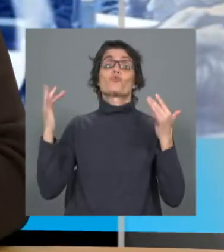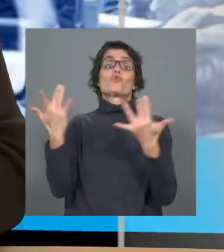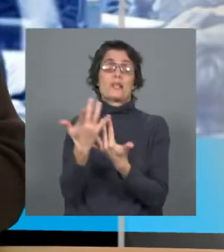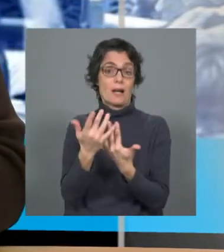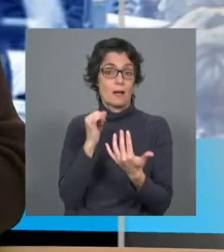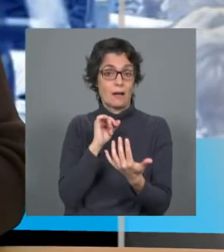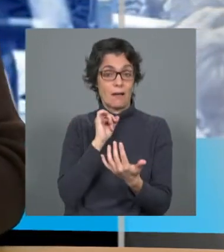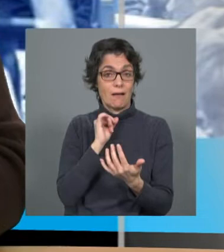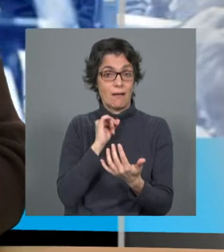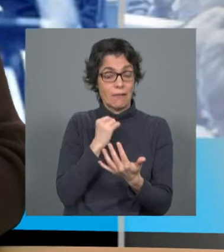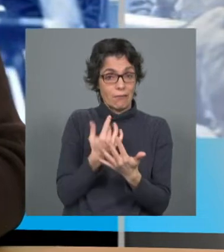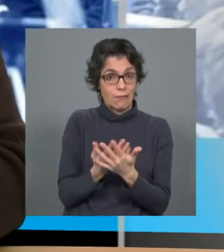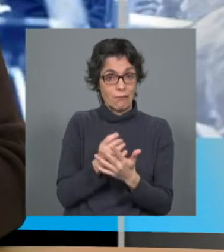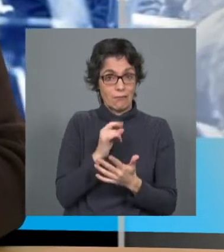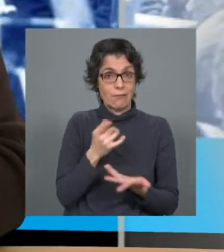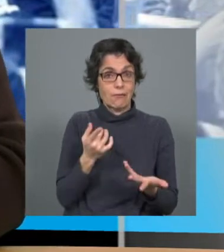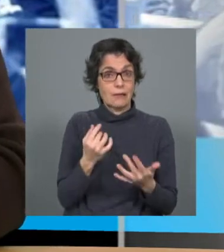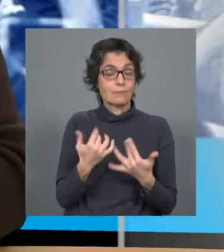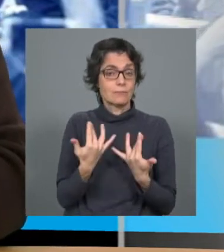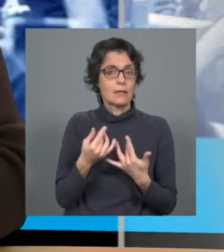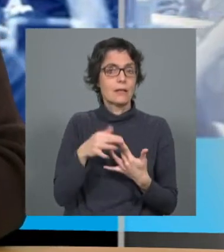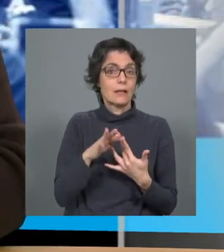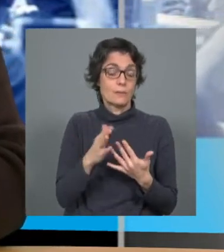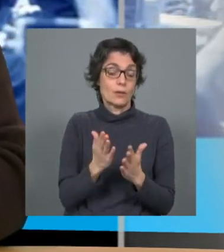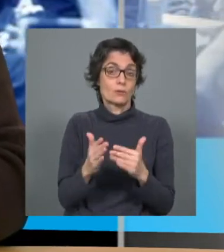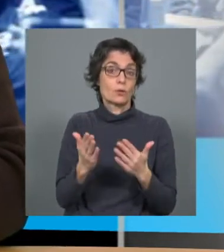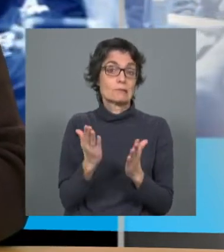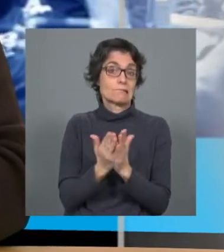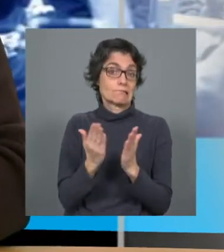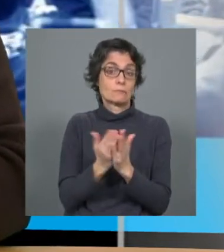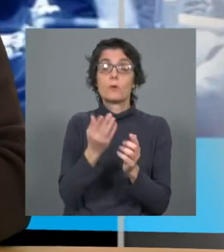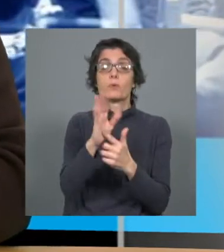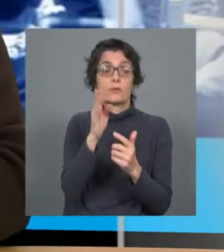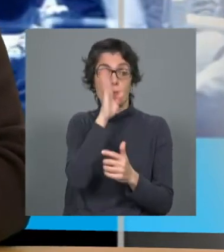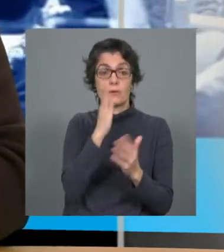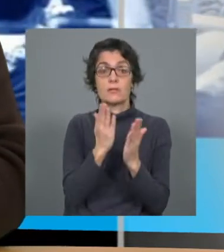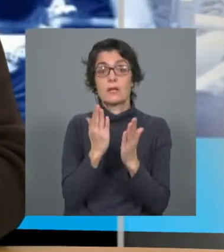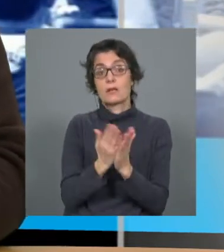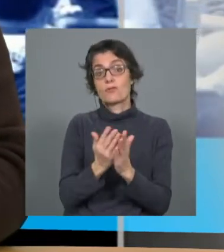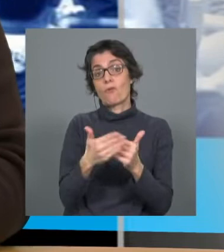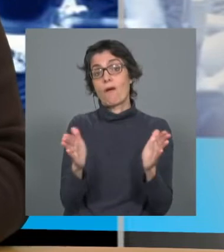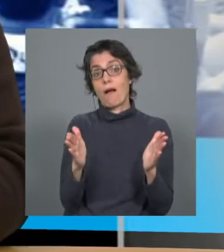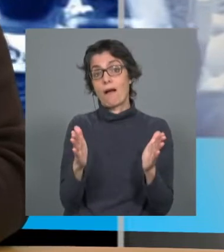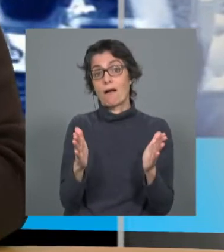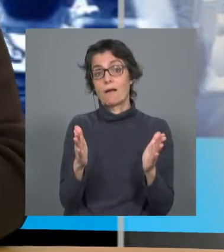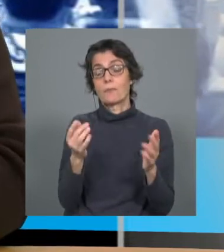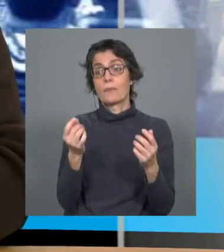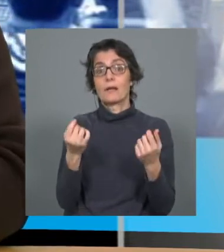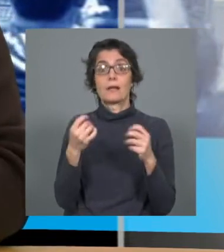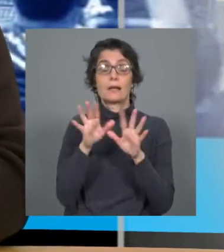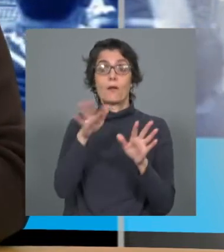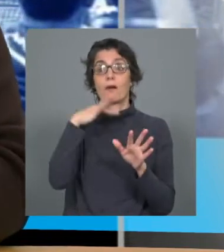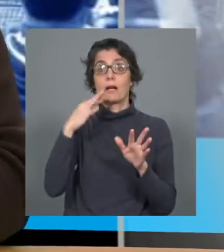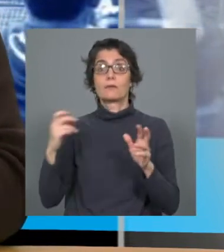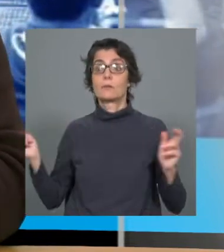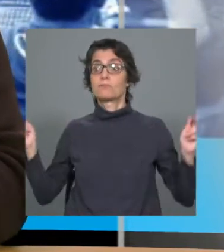só o facto de abrir as escolas aumenta a mobilidade. E nós percebemos que neste confinamento a